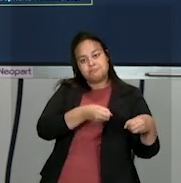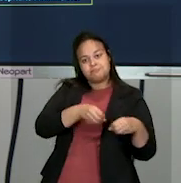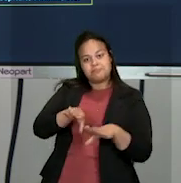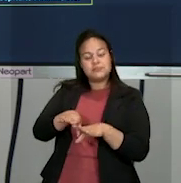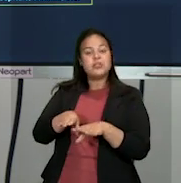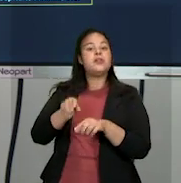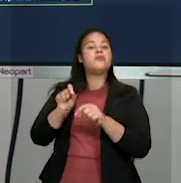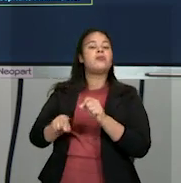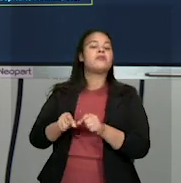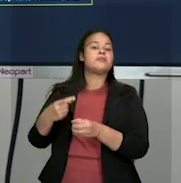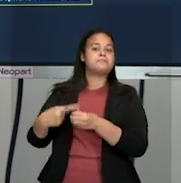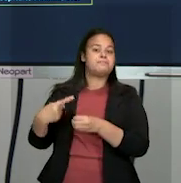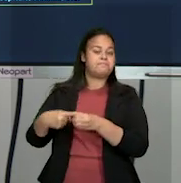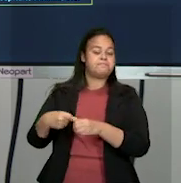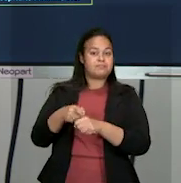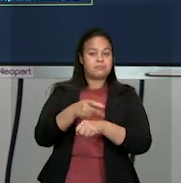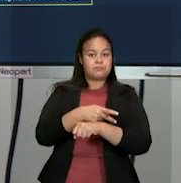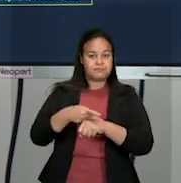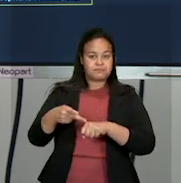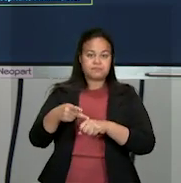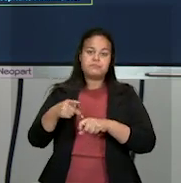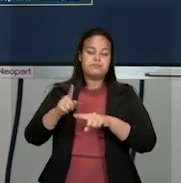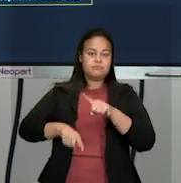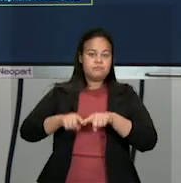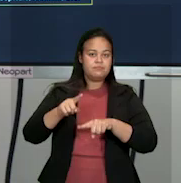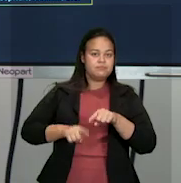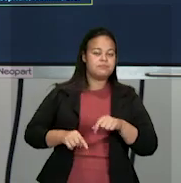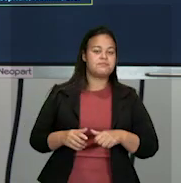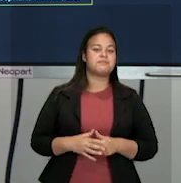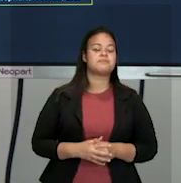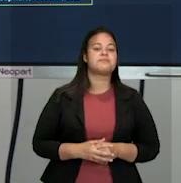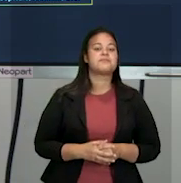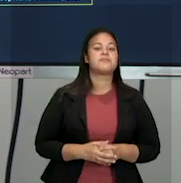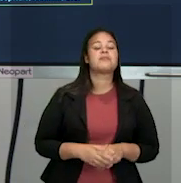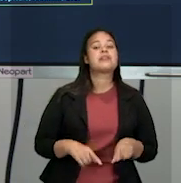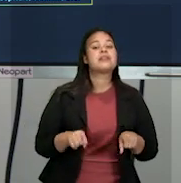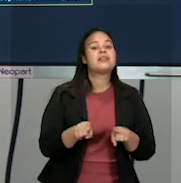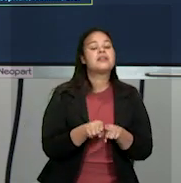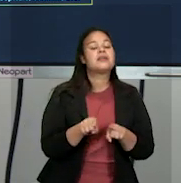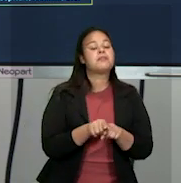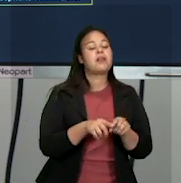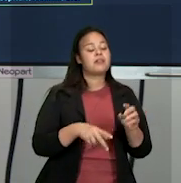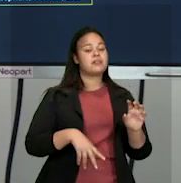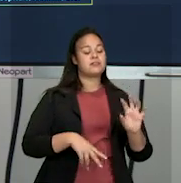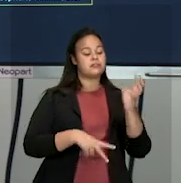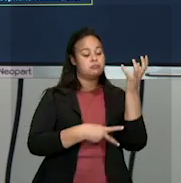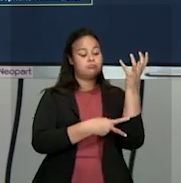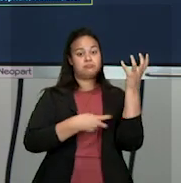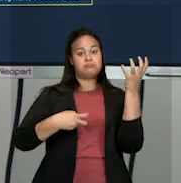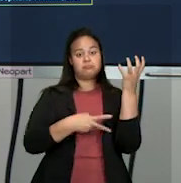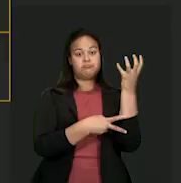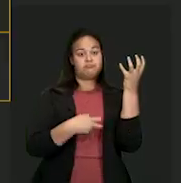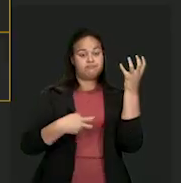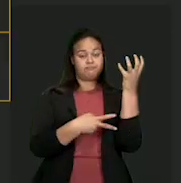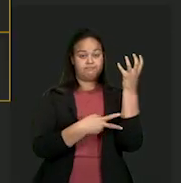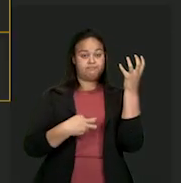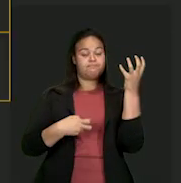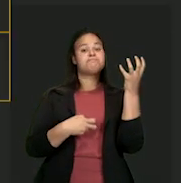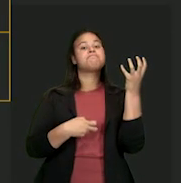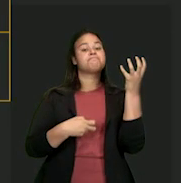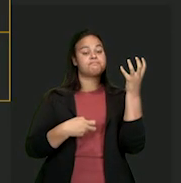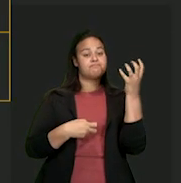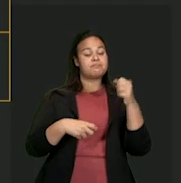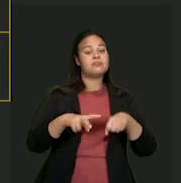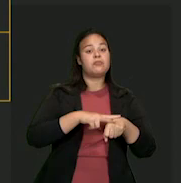matéria-prima. E nós temos também, ainda no campo, o extrativismo vegetal, animal e